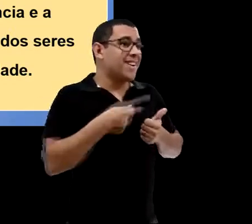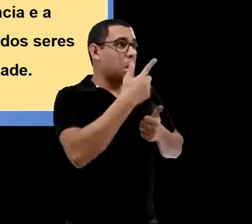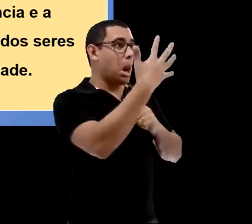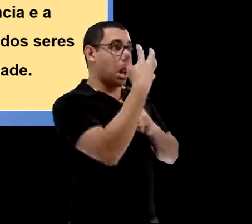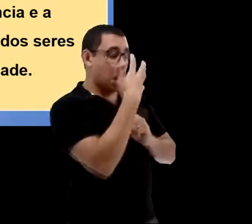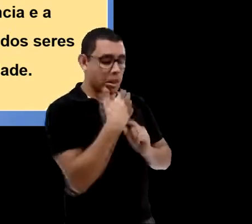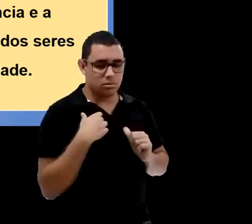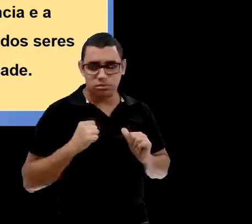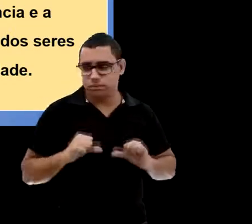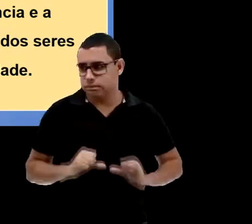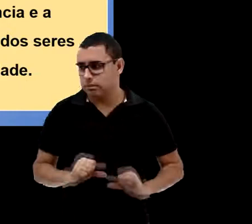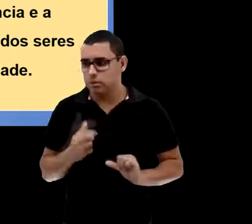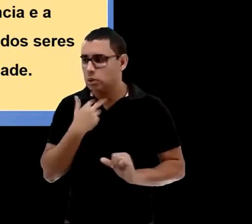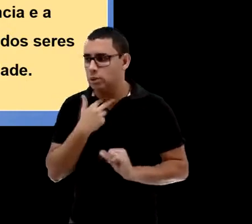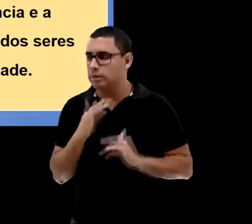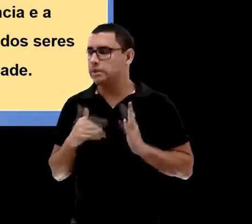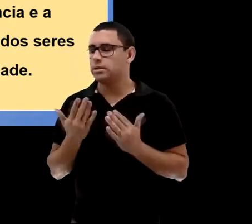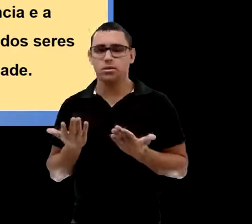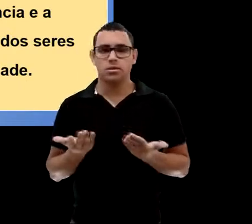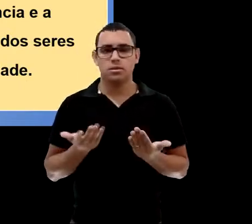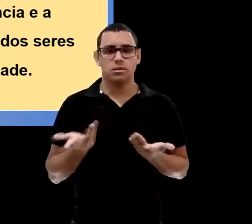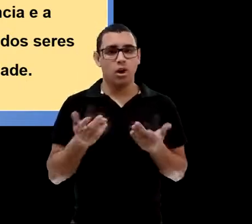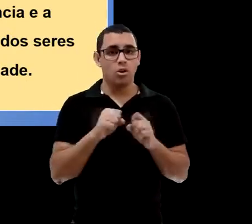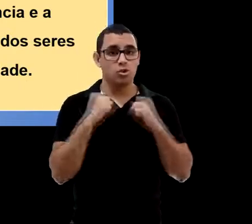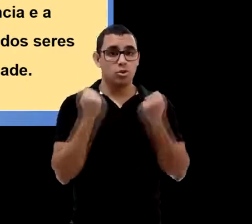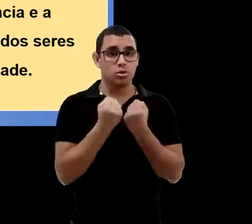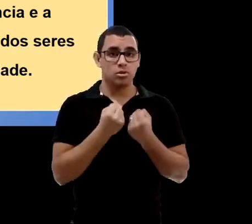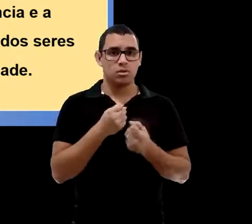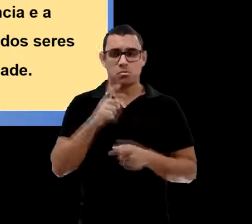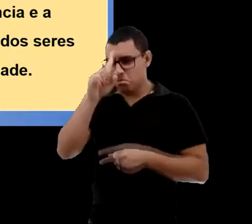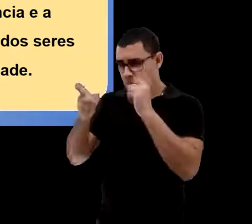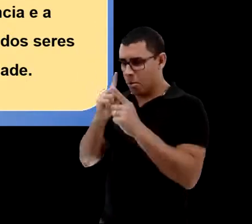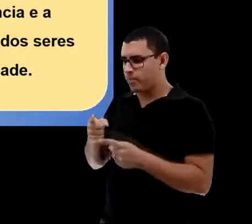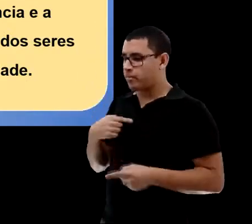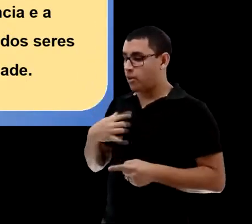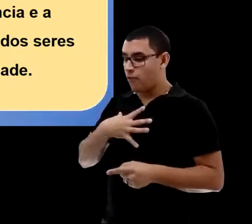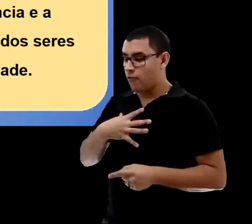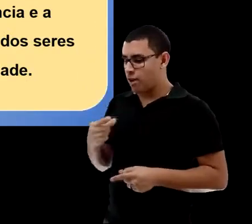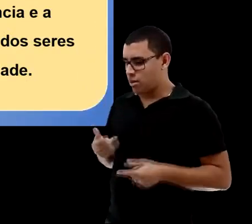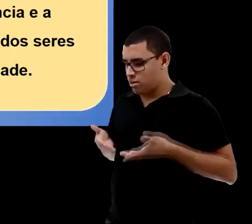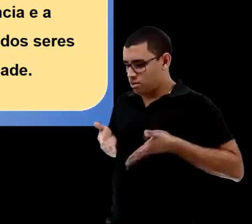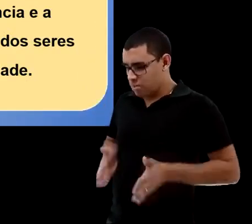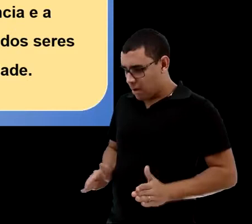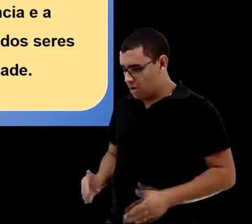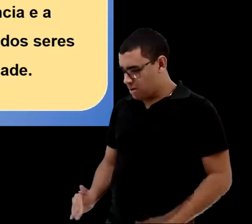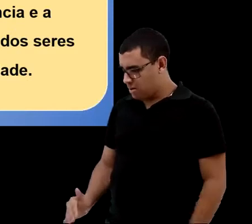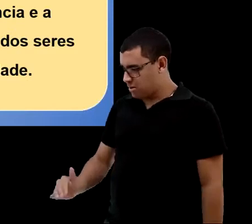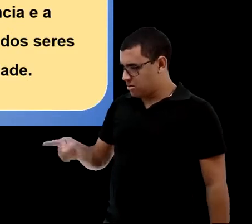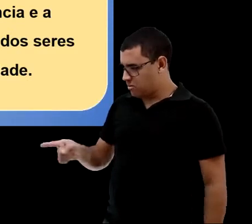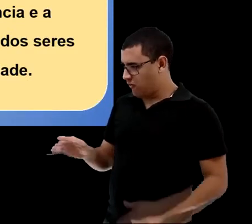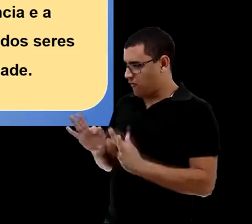que elas crescessem, porque naquela sociedade ela se determinava o papel das pessoas pelo nascimento e não